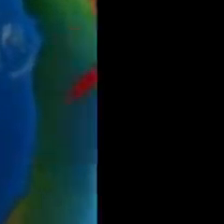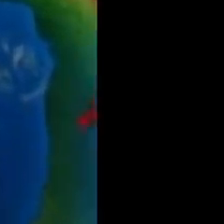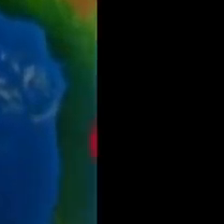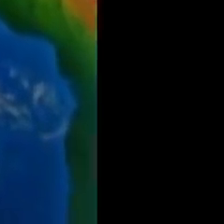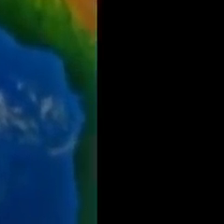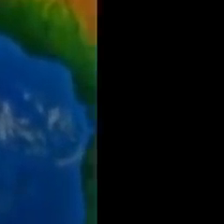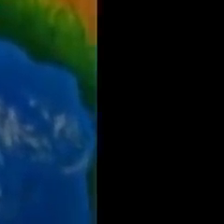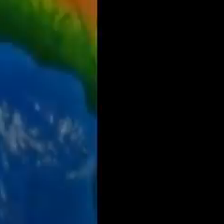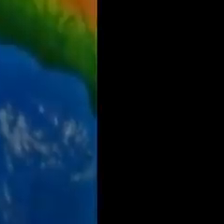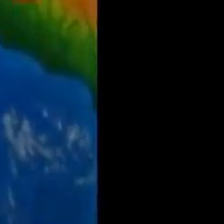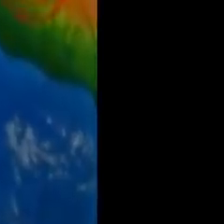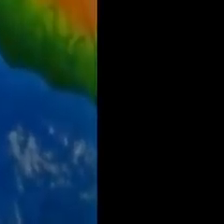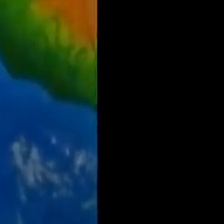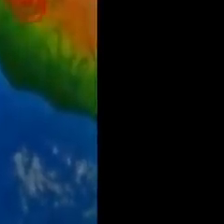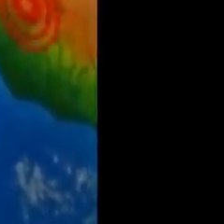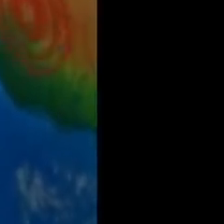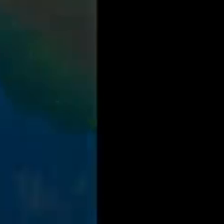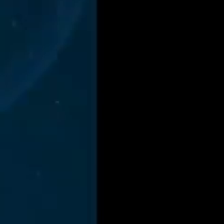aí